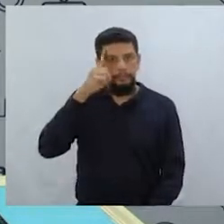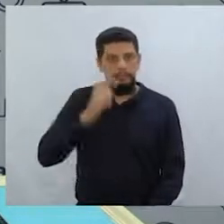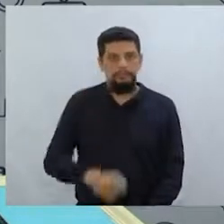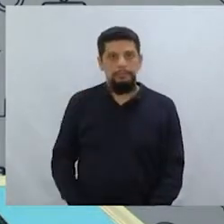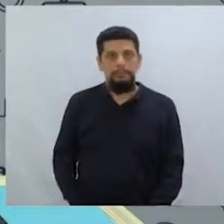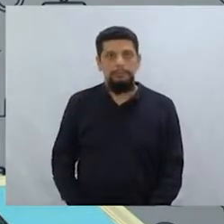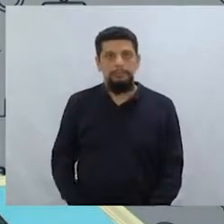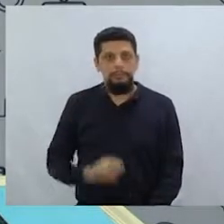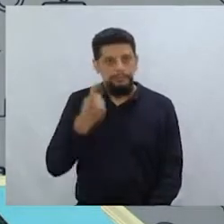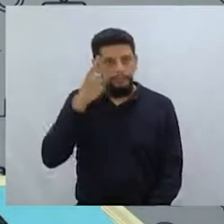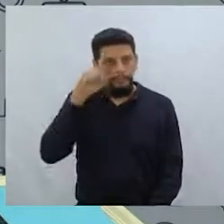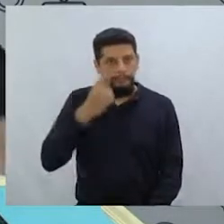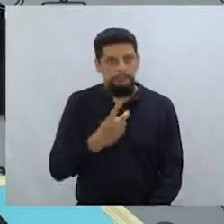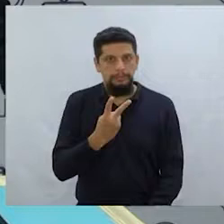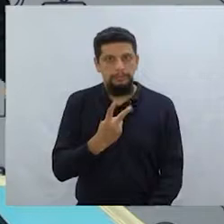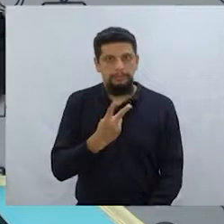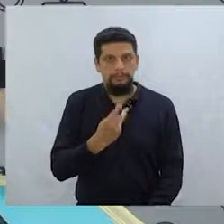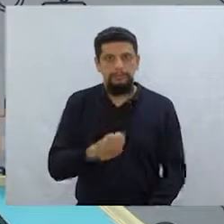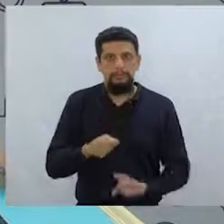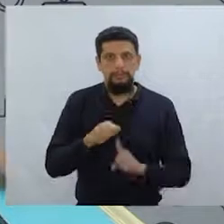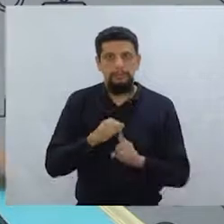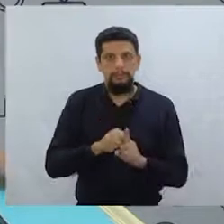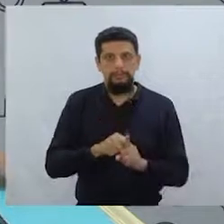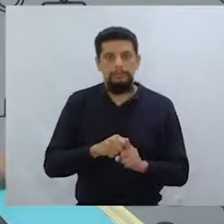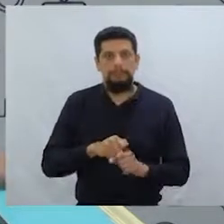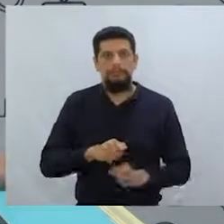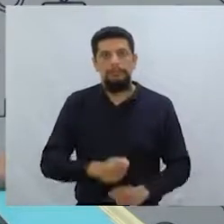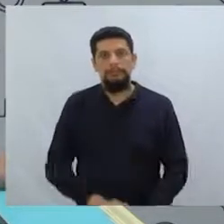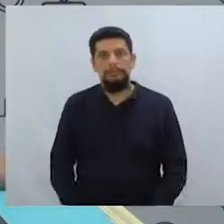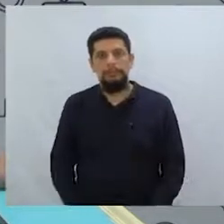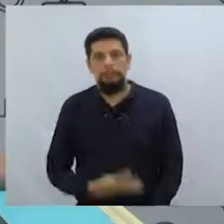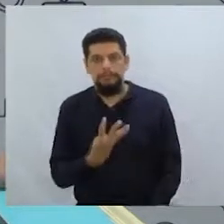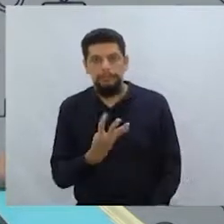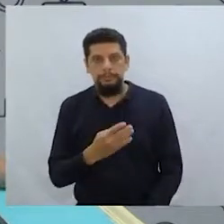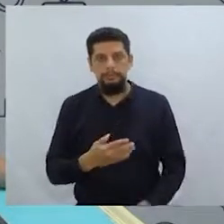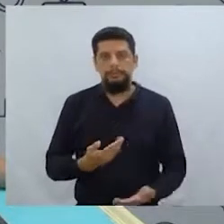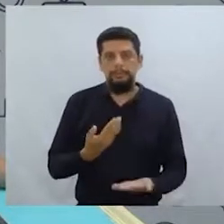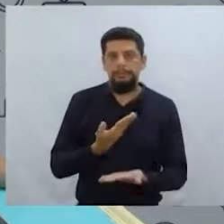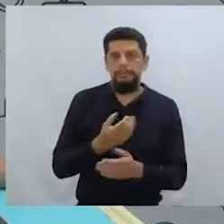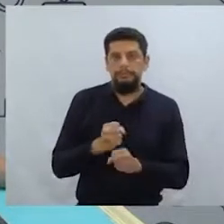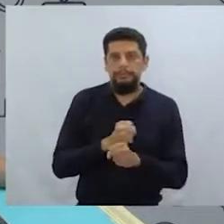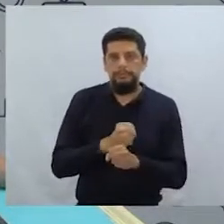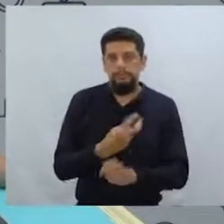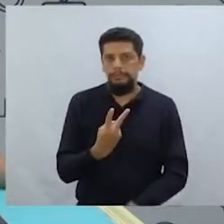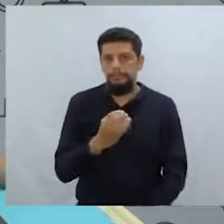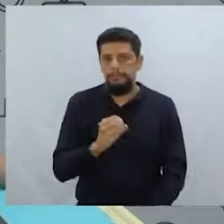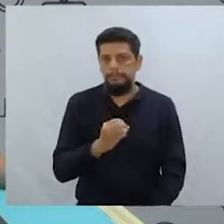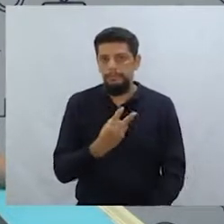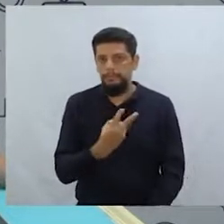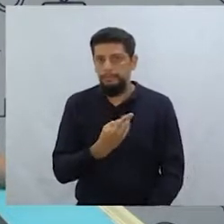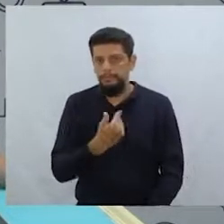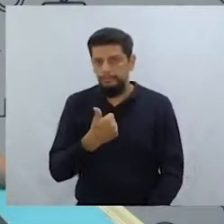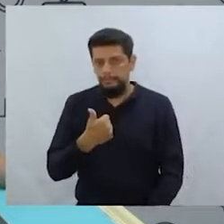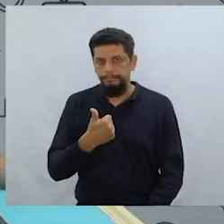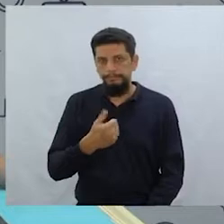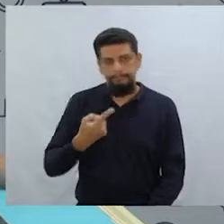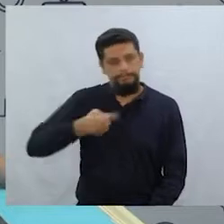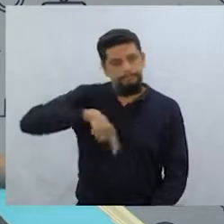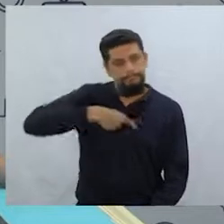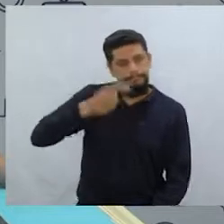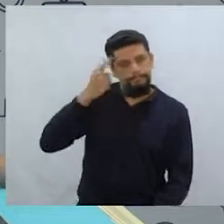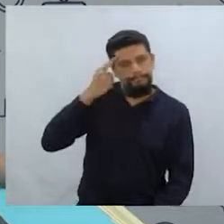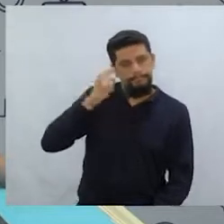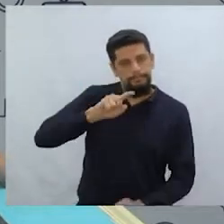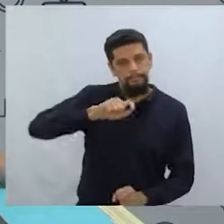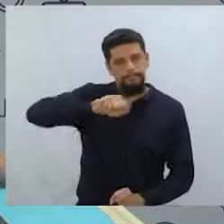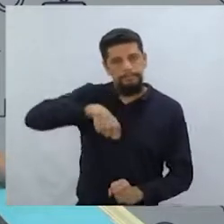dia 2 do 4 de 2021. Tenho certeza que vocês estão aí comigo, trabalhando e pensando sobre esse